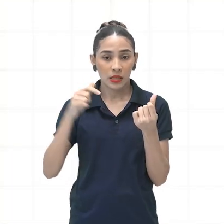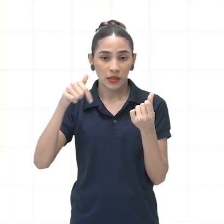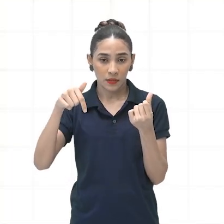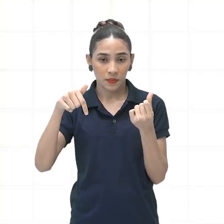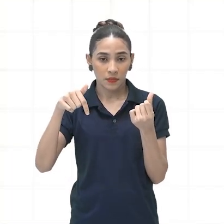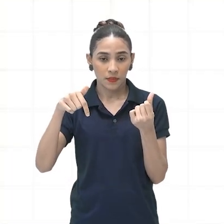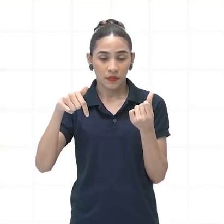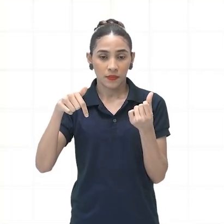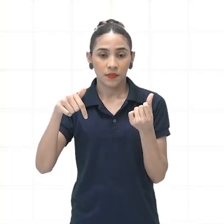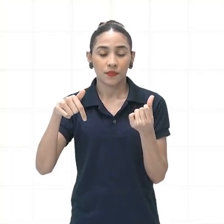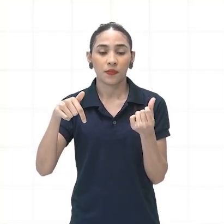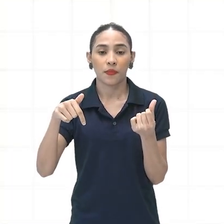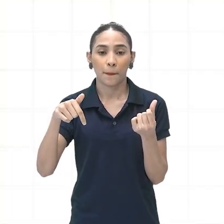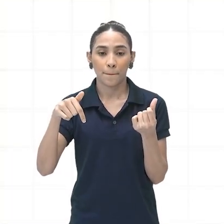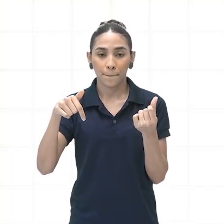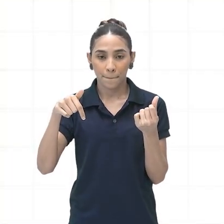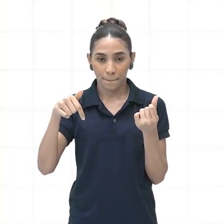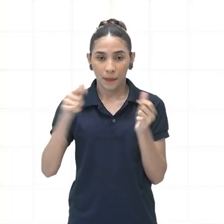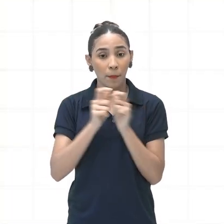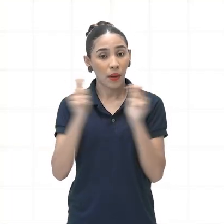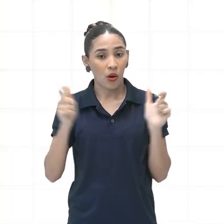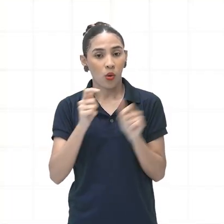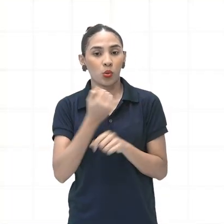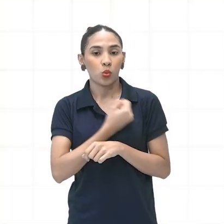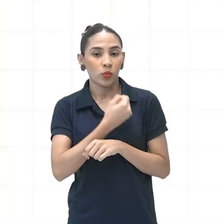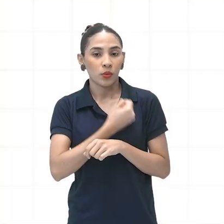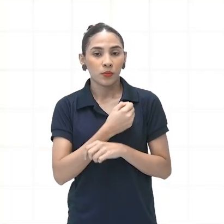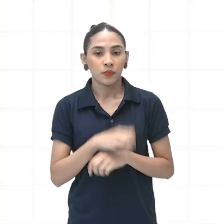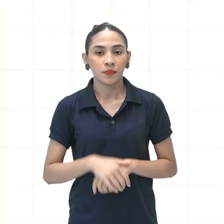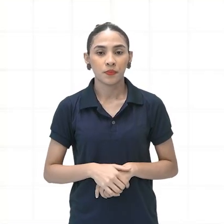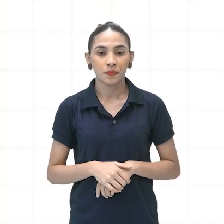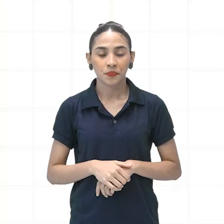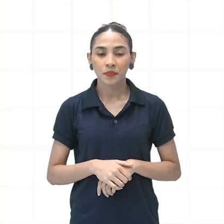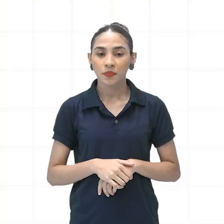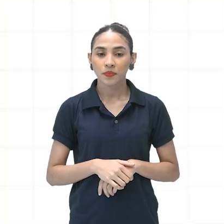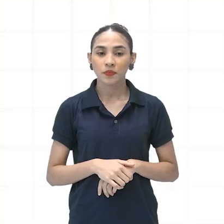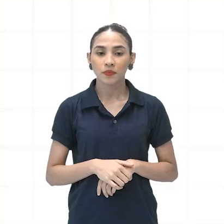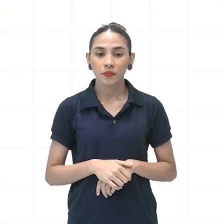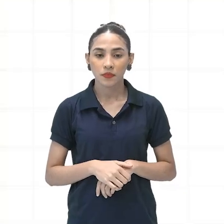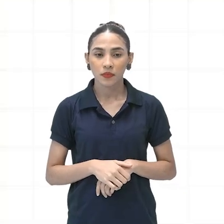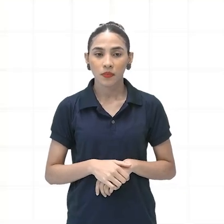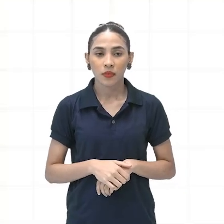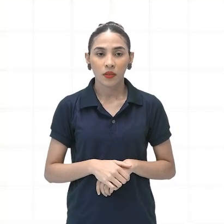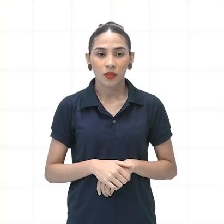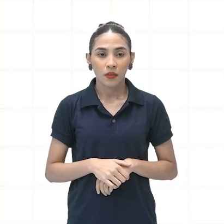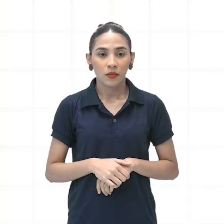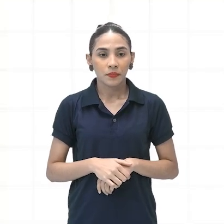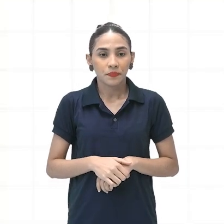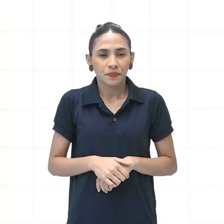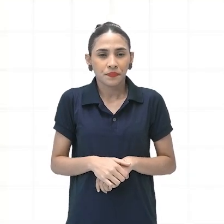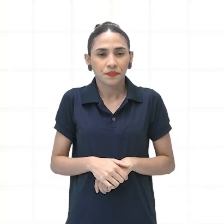entre 6,7, entre 6,5 e 7.